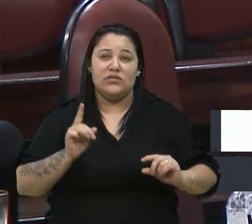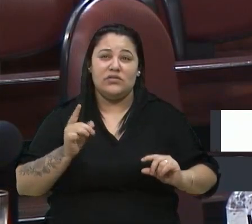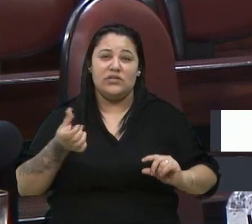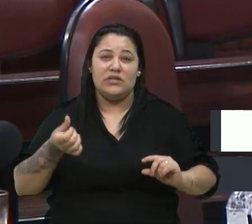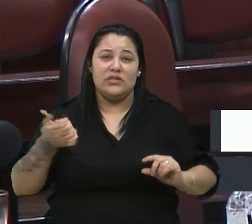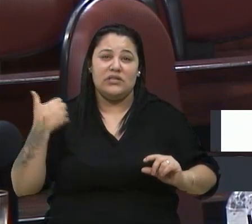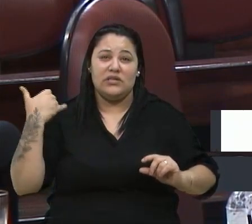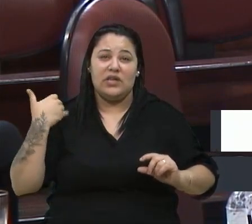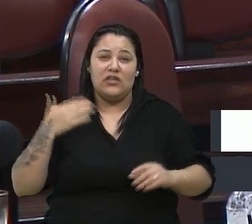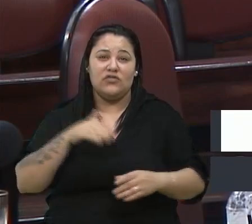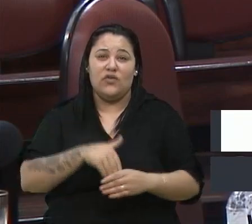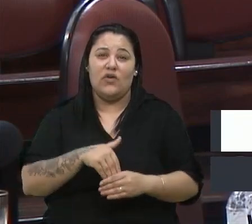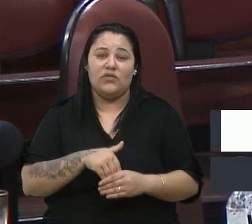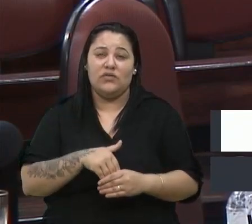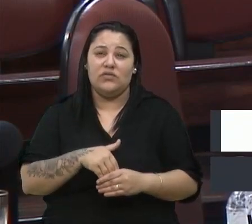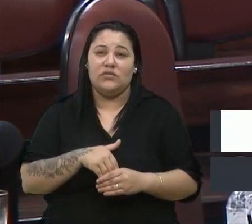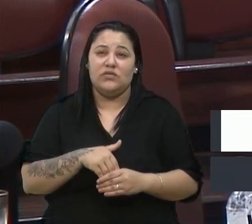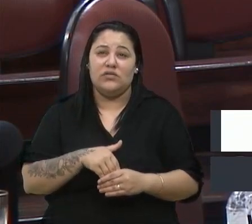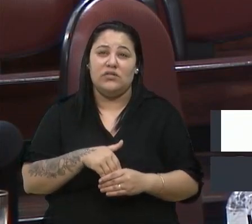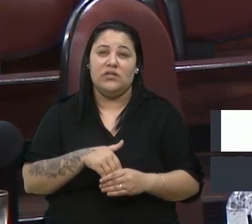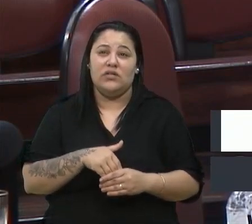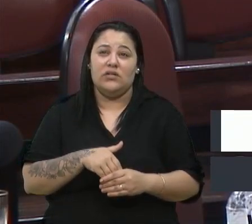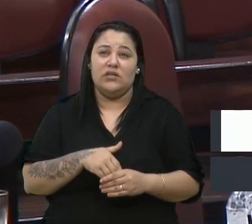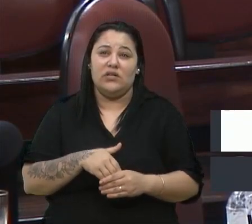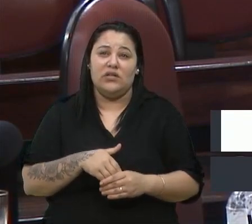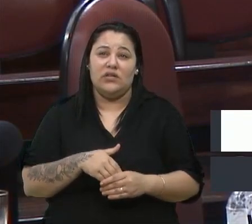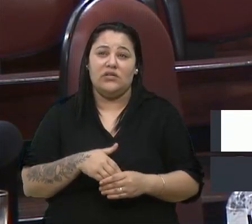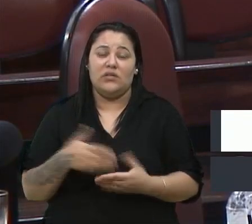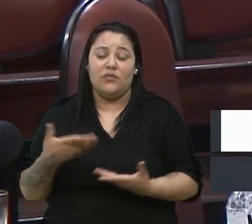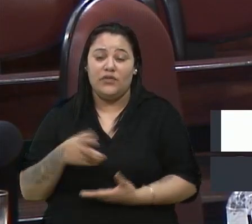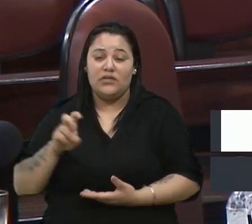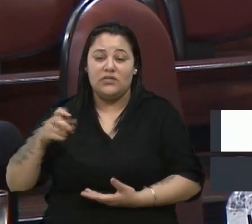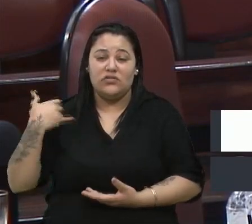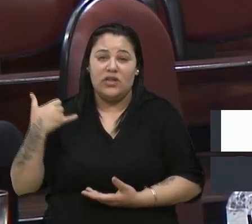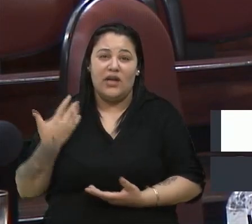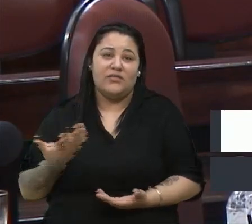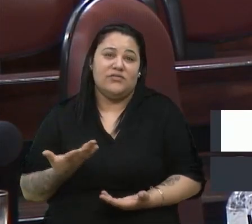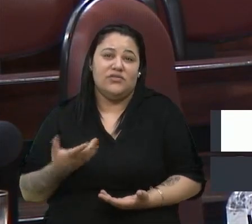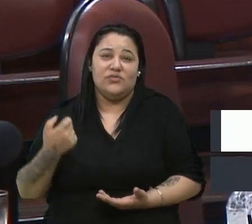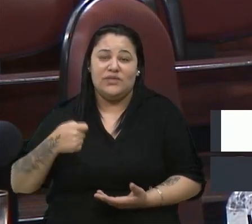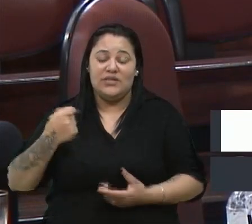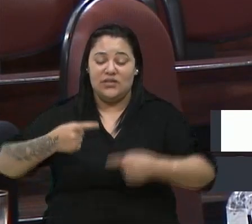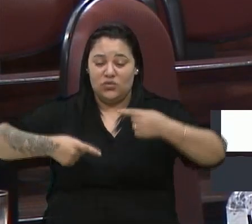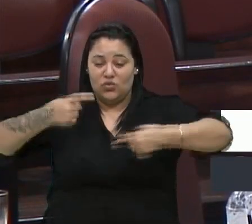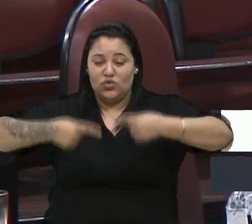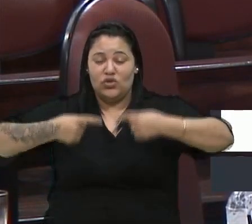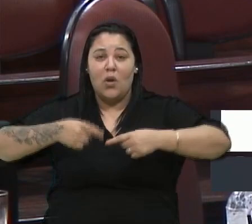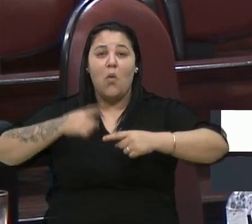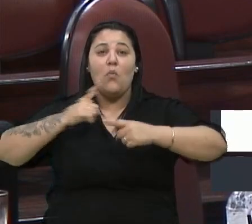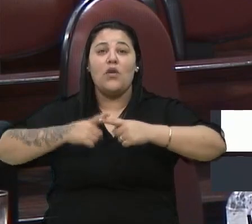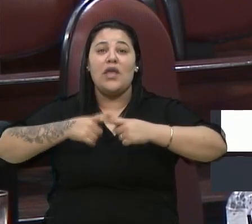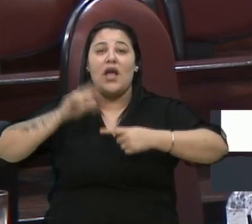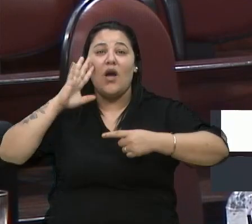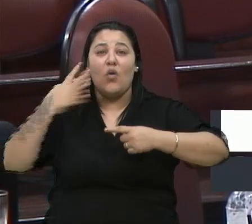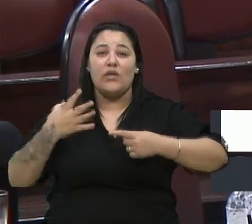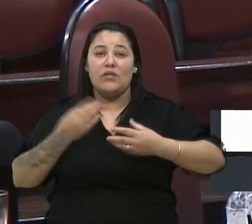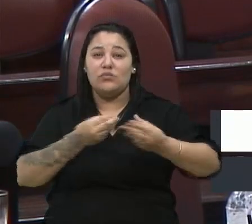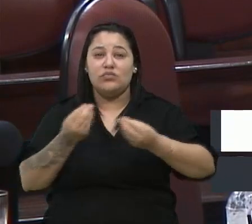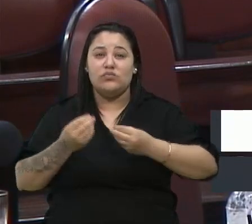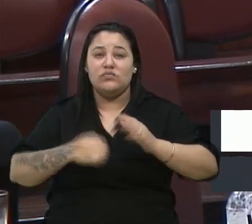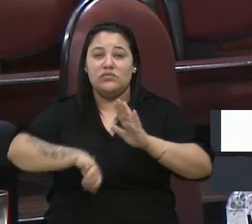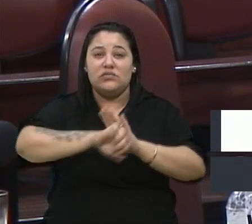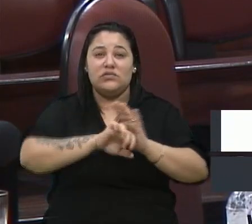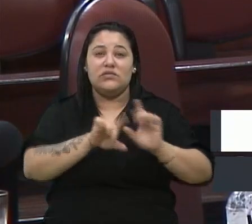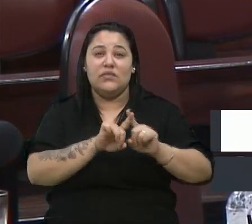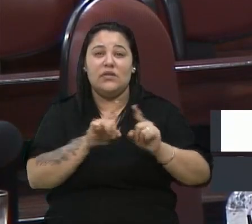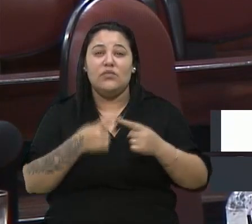anos. Aí daqui a pouco vão estar com 5 anos de idade. Nós temos que debater, vereador Scalco, o porquê disso. Por que as nossas